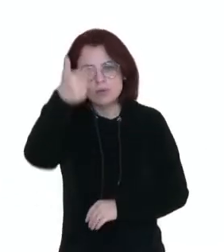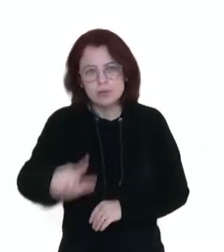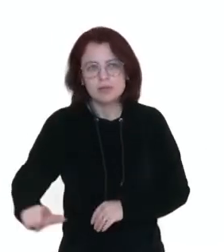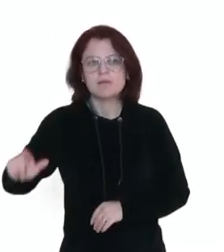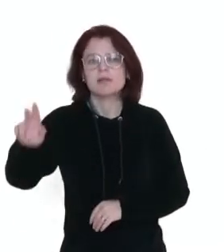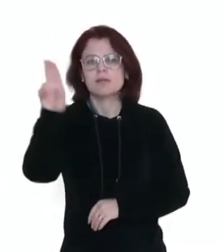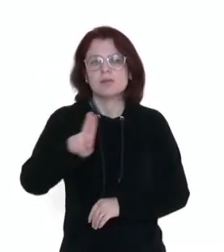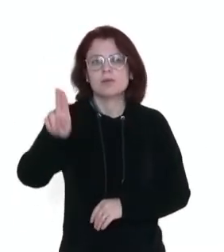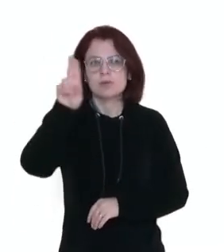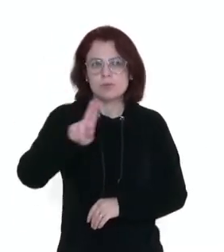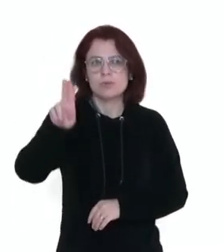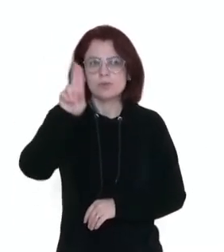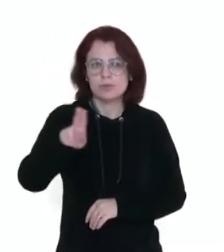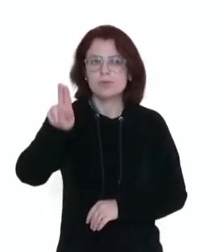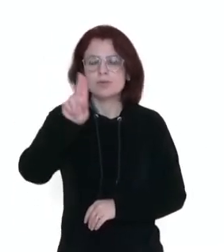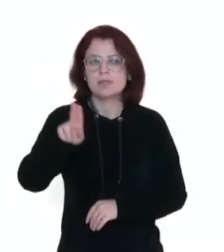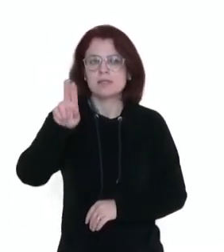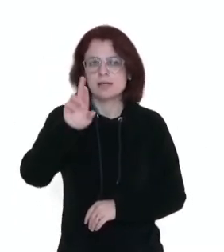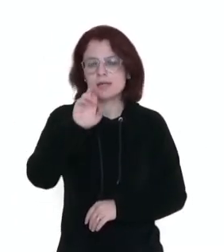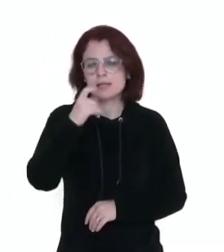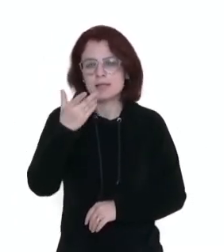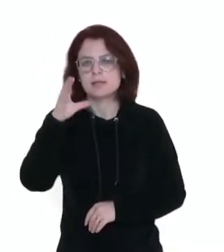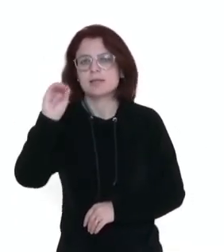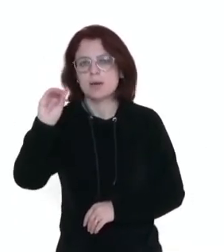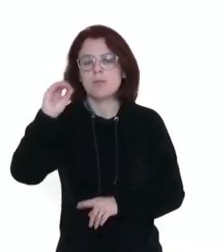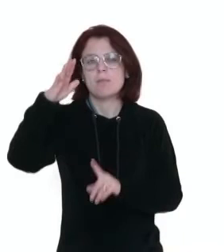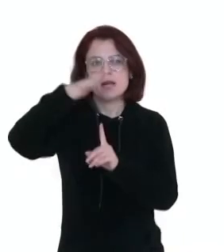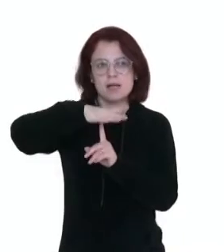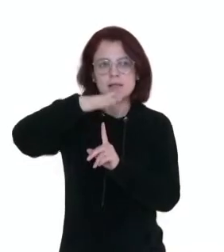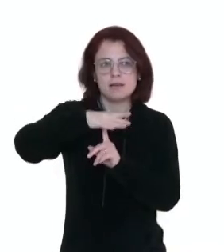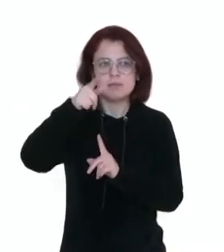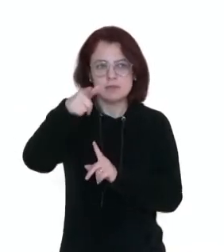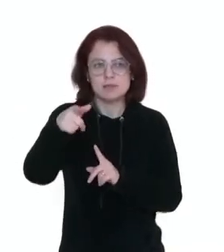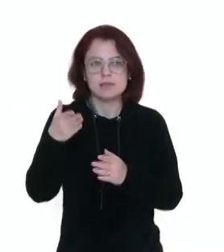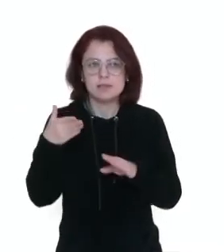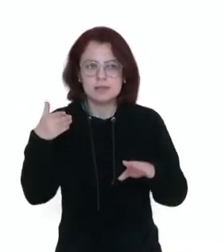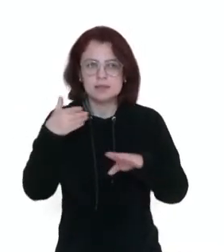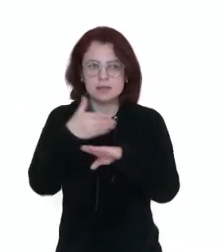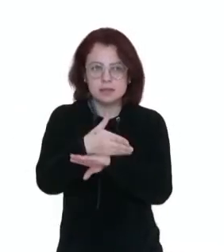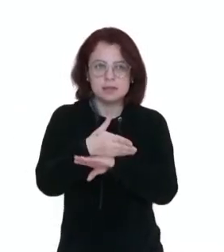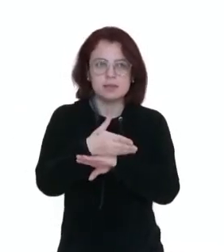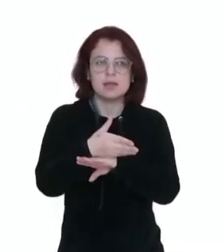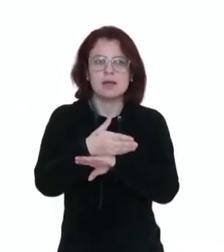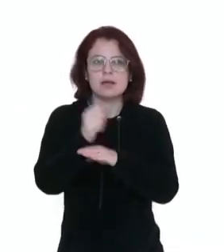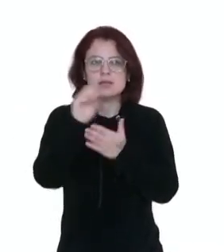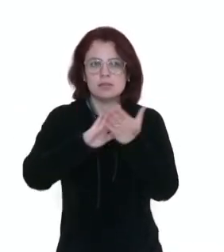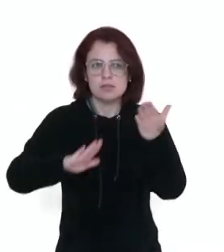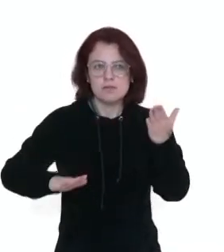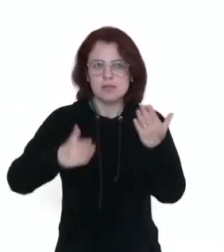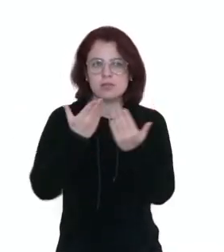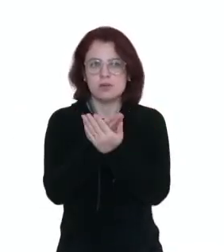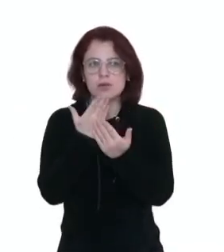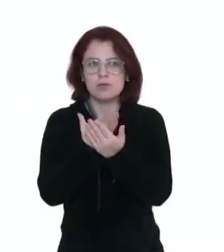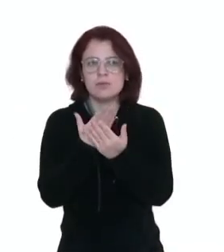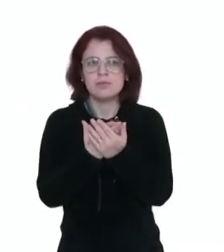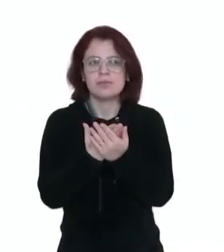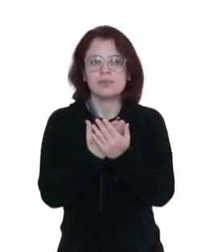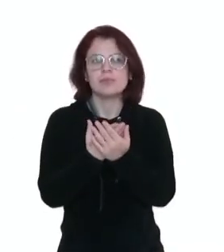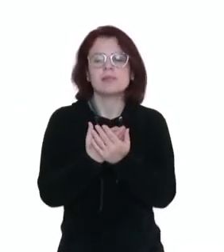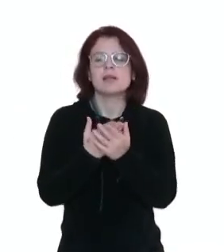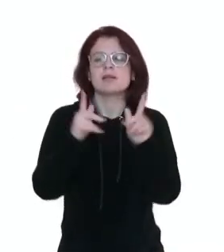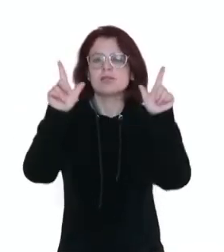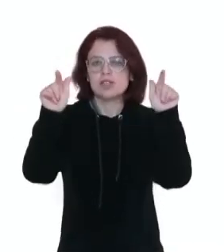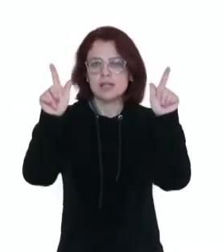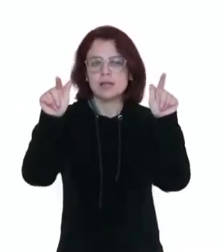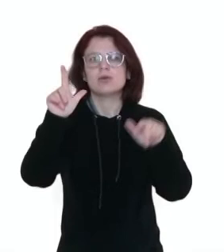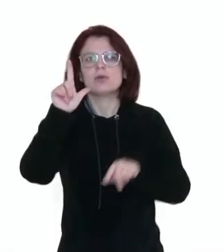a plataforma Redação Paraná, né? Vocês podem acessar atividade escolar, o gênero textual lenda e